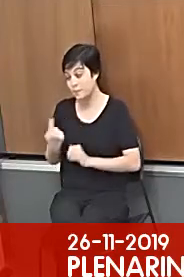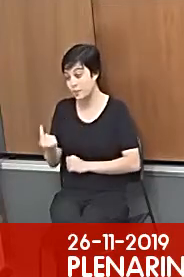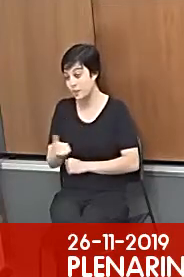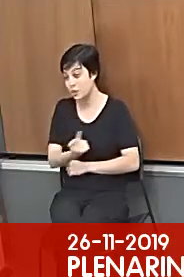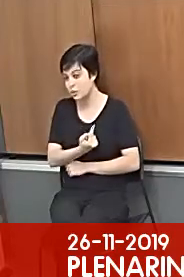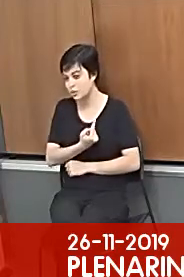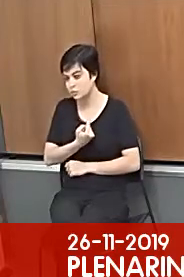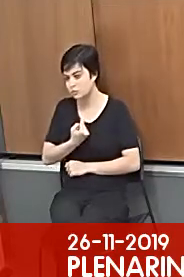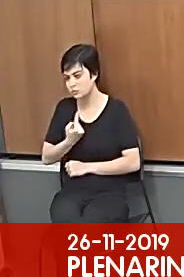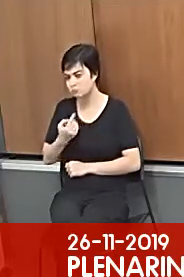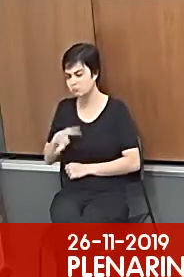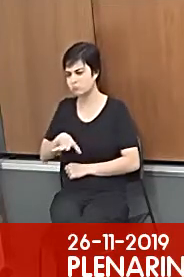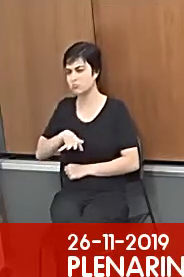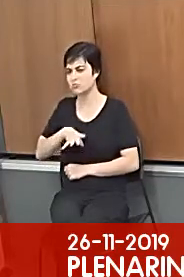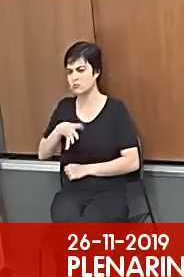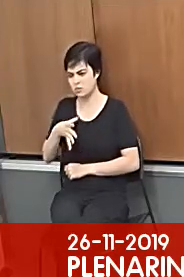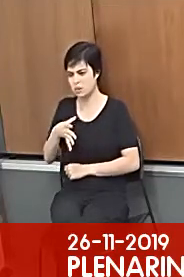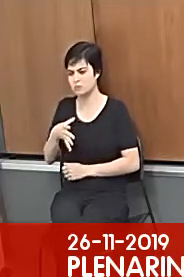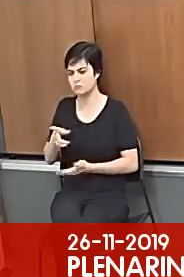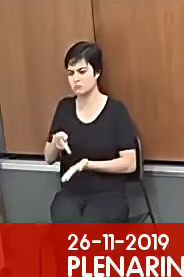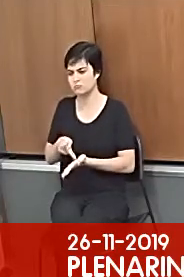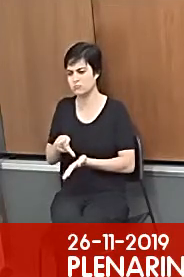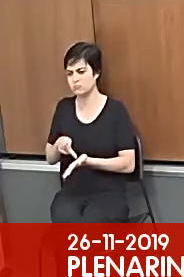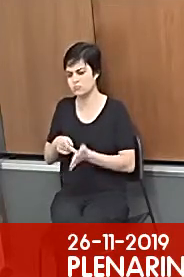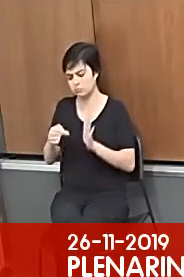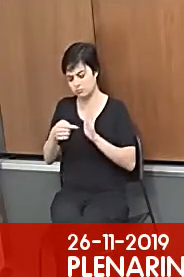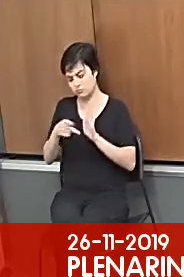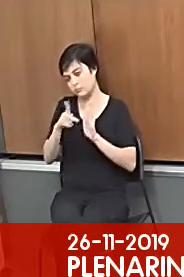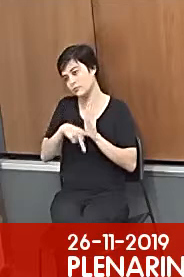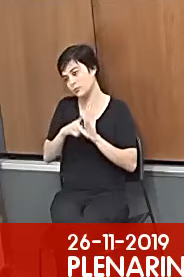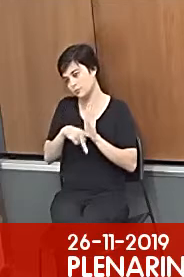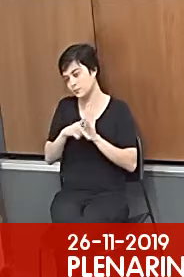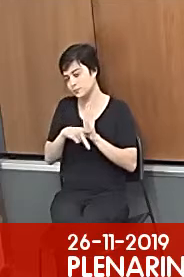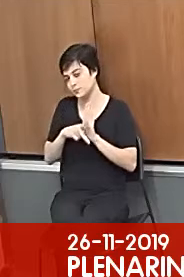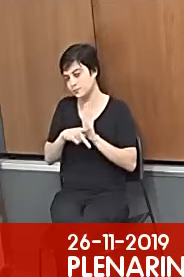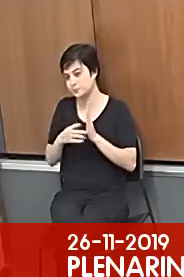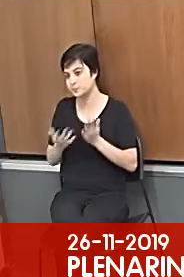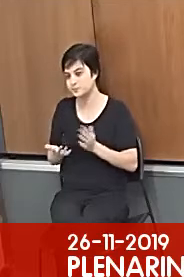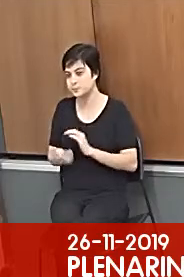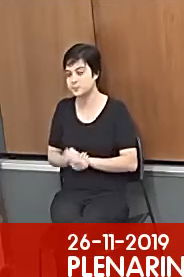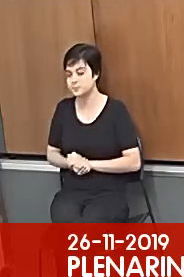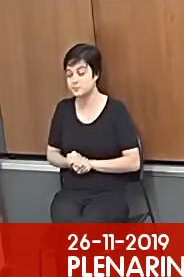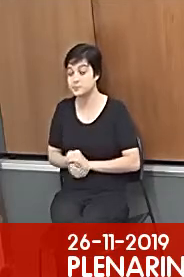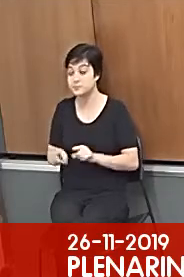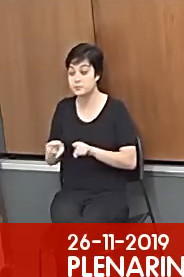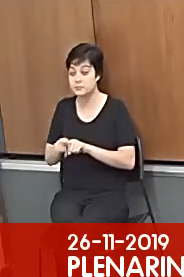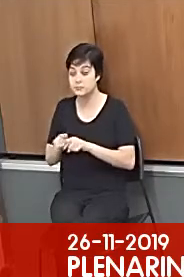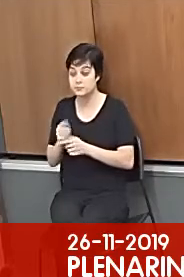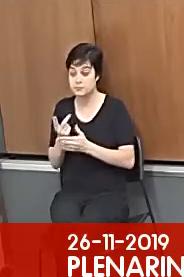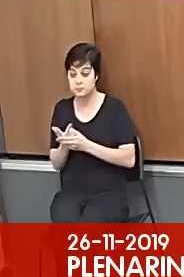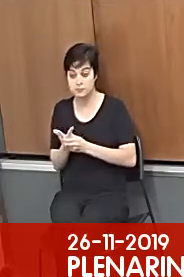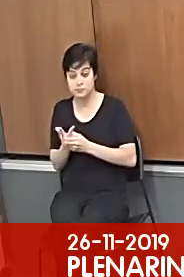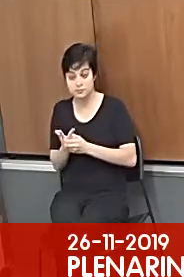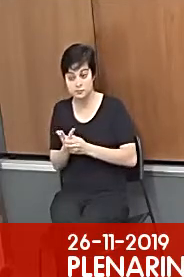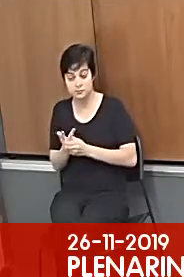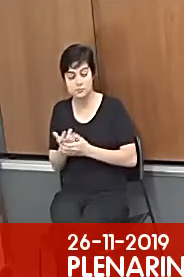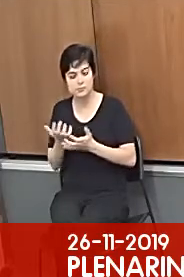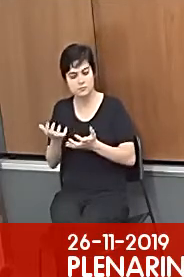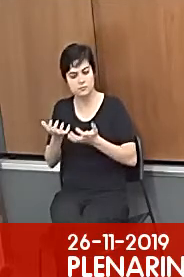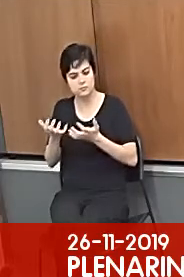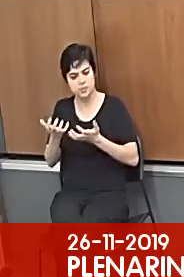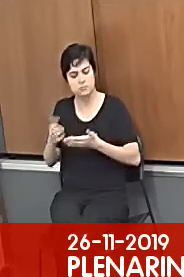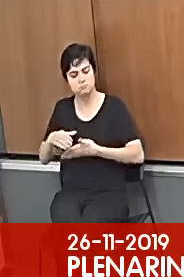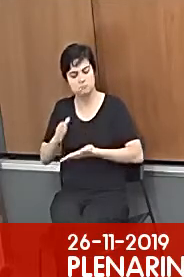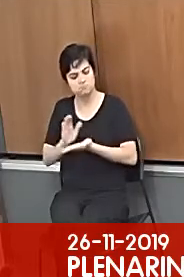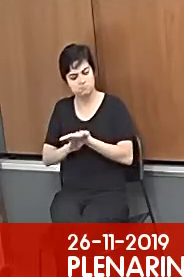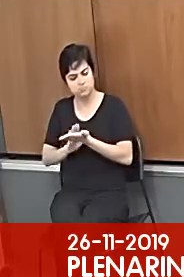forma audaciosa esse projeto. Na pessoa do padre Wagner, eu quero saudar todos aqueles que estão